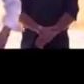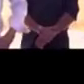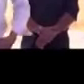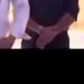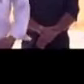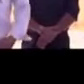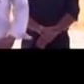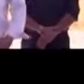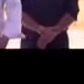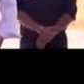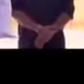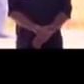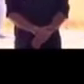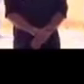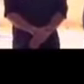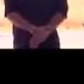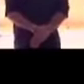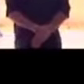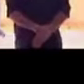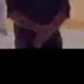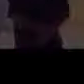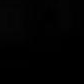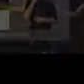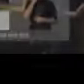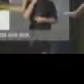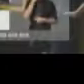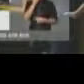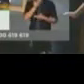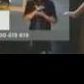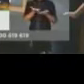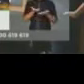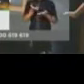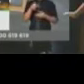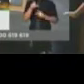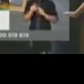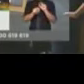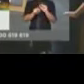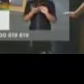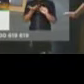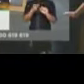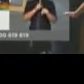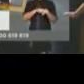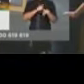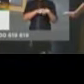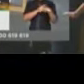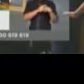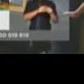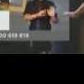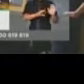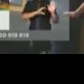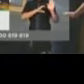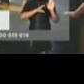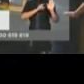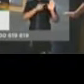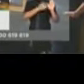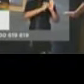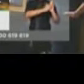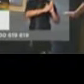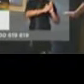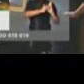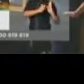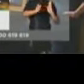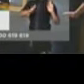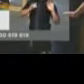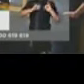que seja cobrado posteriormente. Senhor presidente, durante a campanha, eu fiz questão de